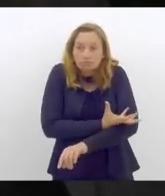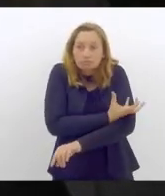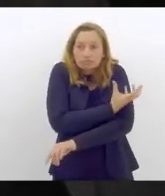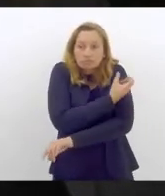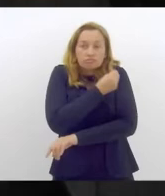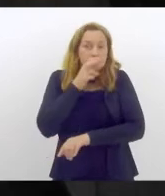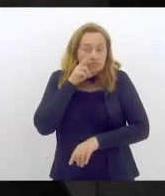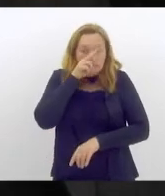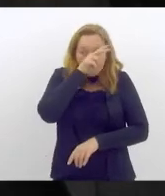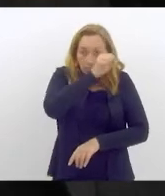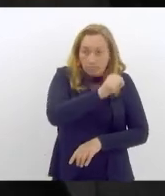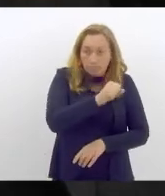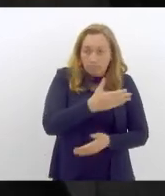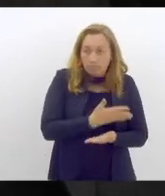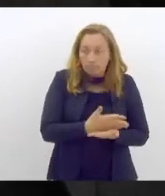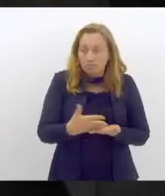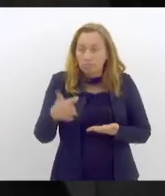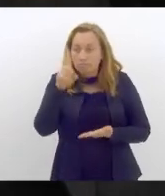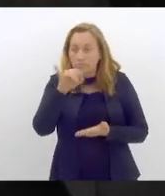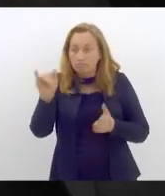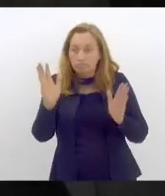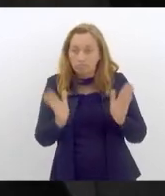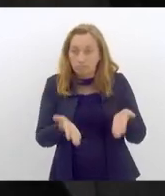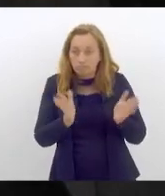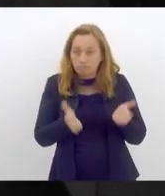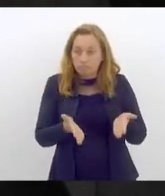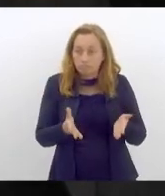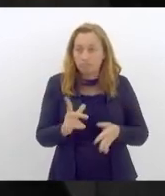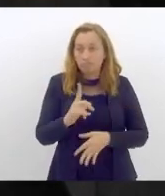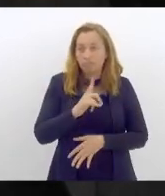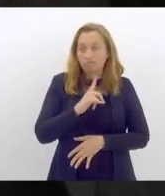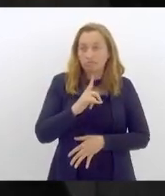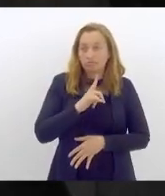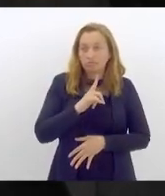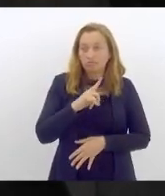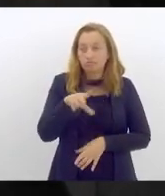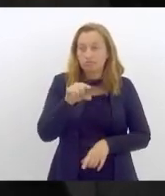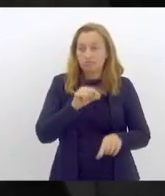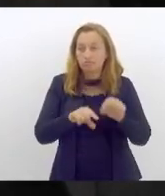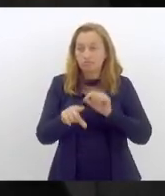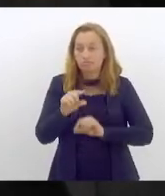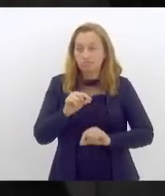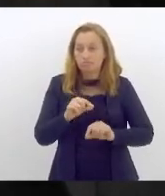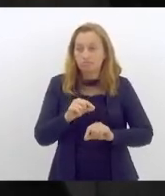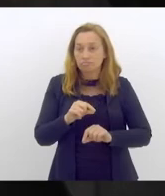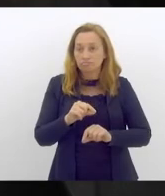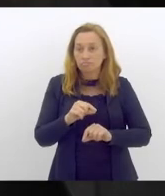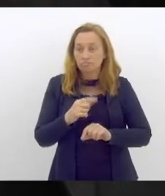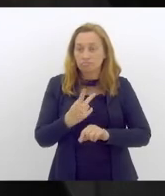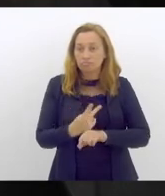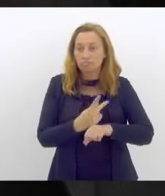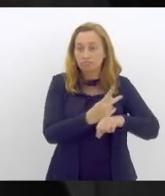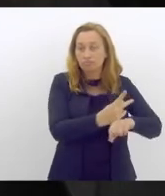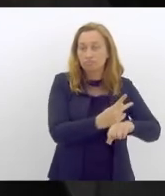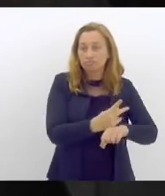a começar pelo dia de hoje que teremos a decisão da taça Brasil